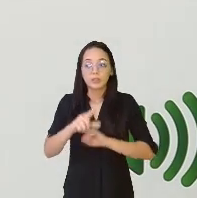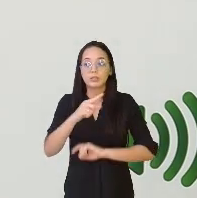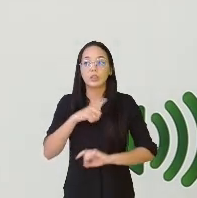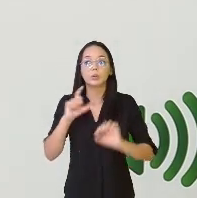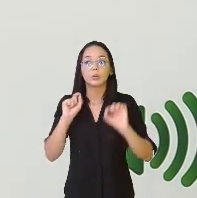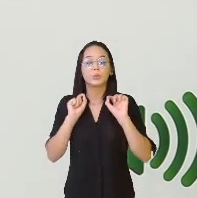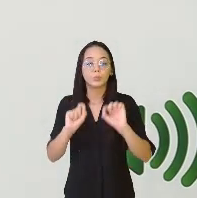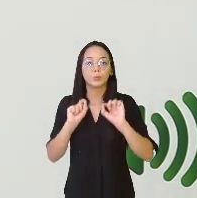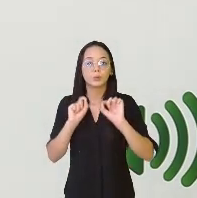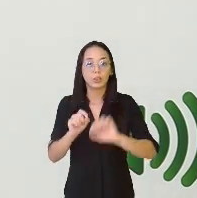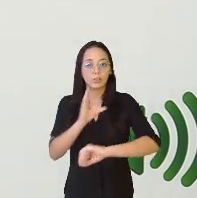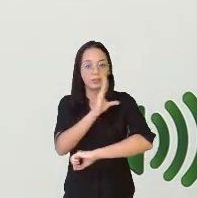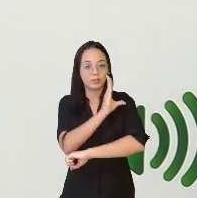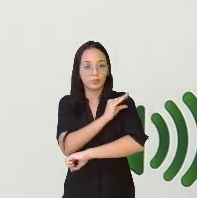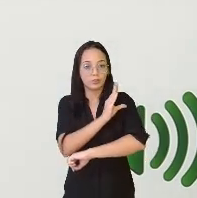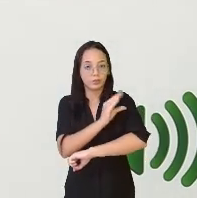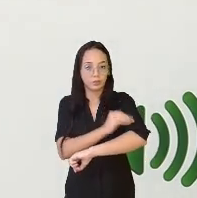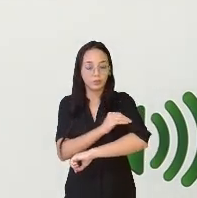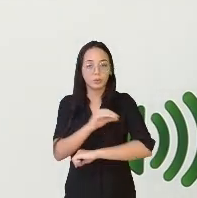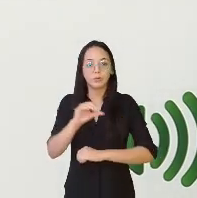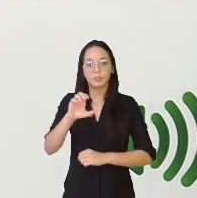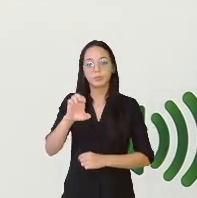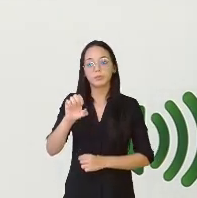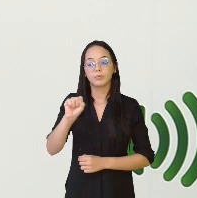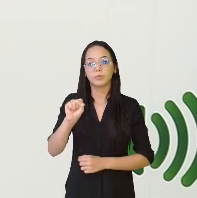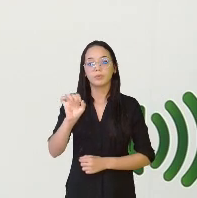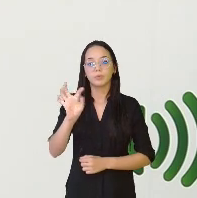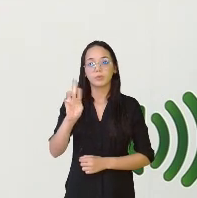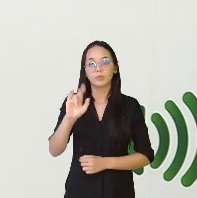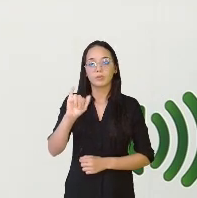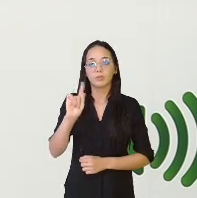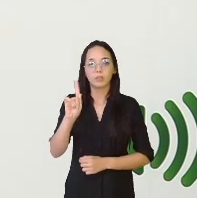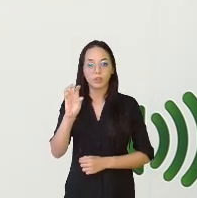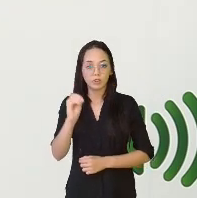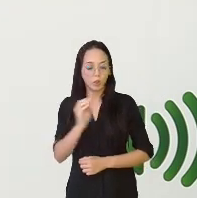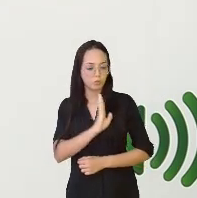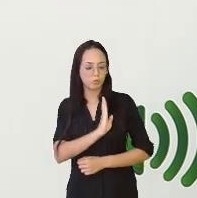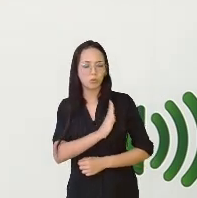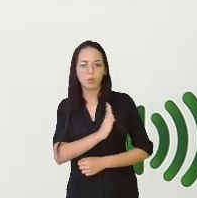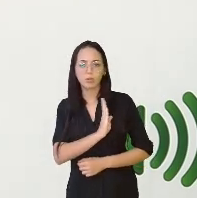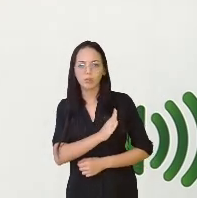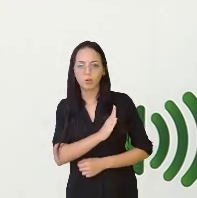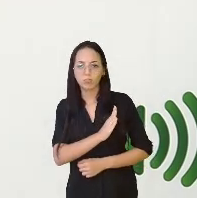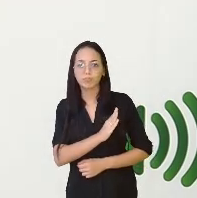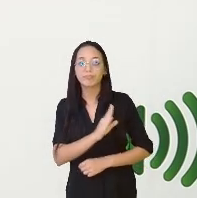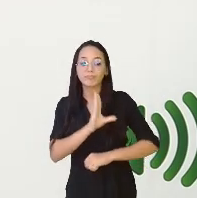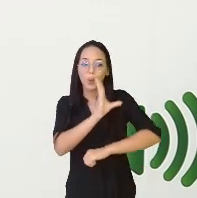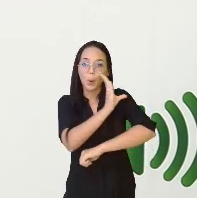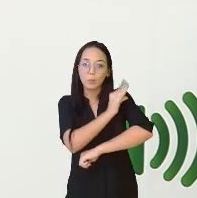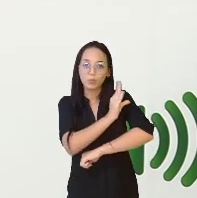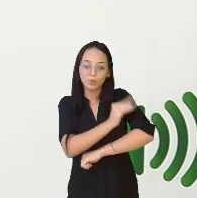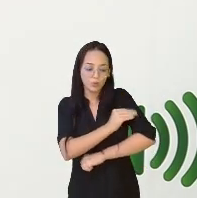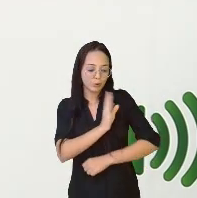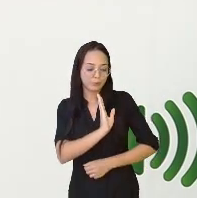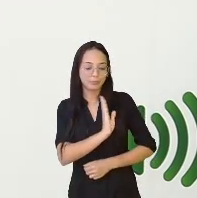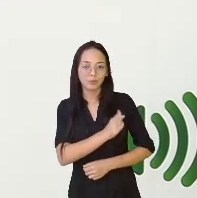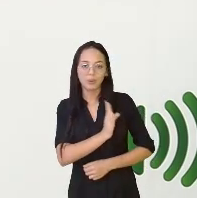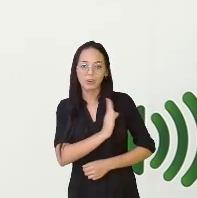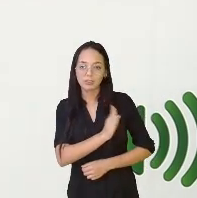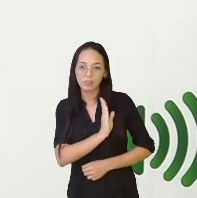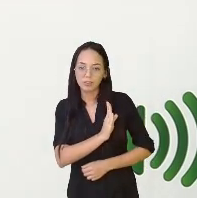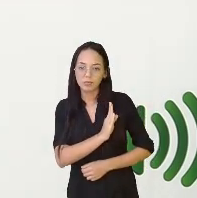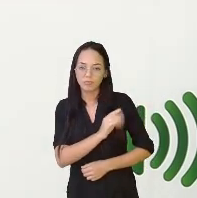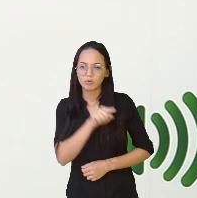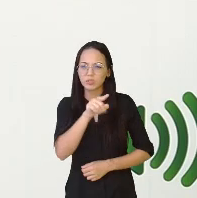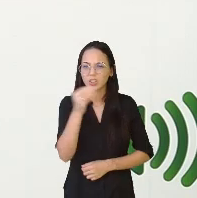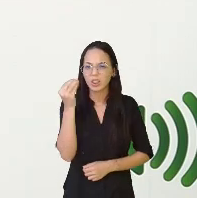o sistema muscular, o músculo estriado cardíaco, é o músculo do coração. Você